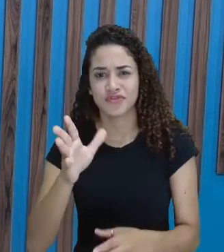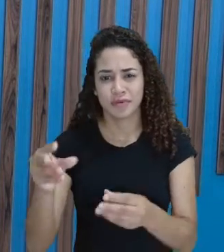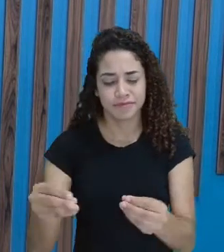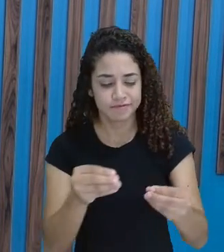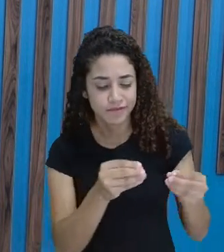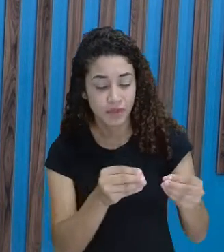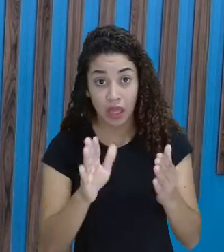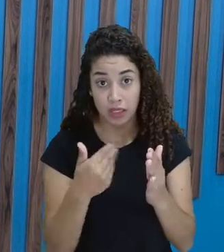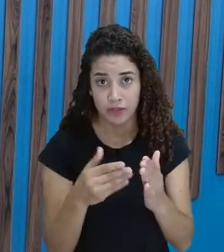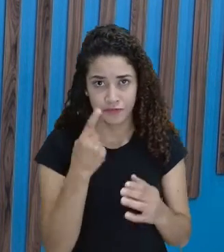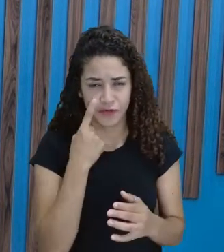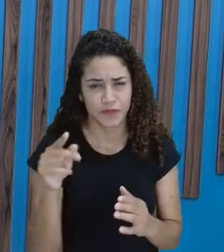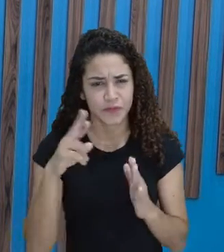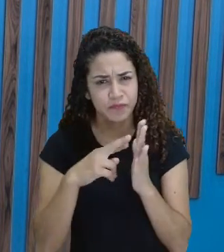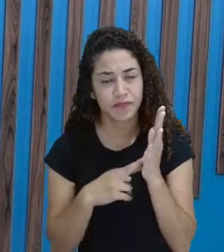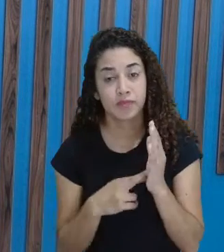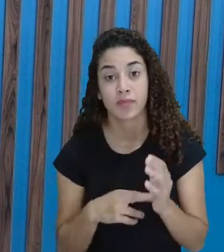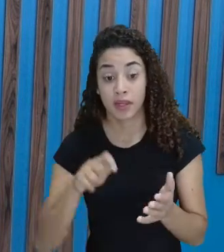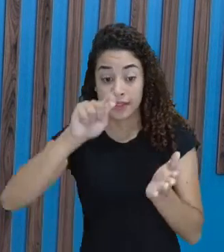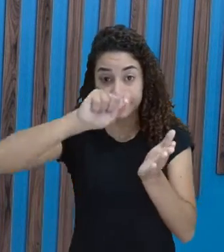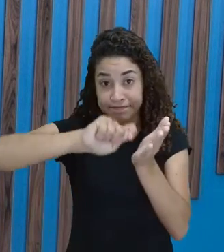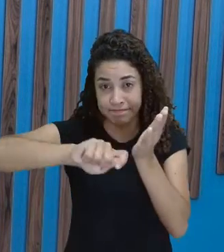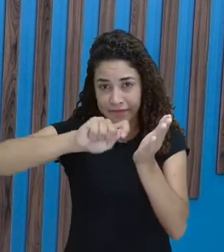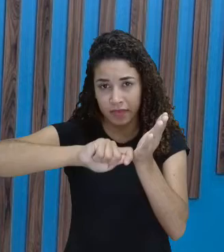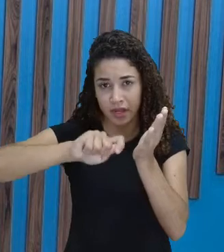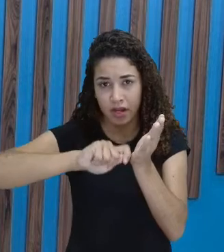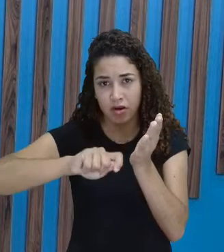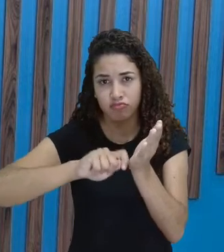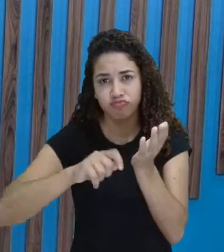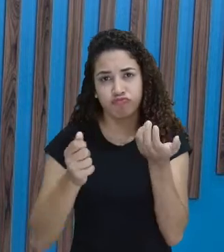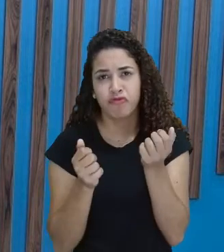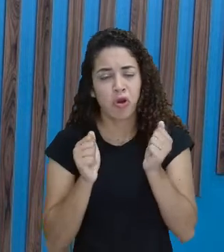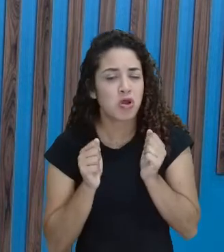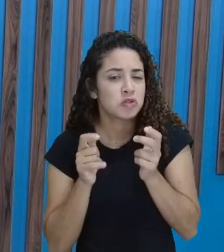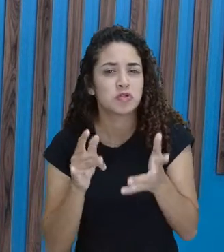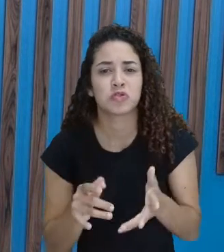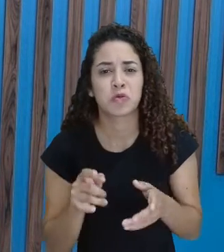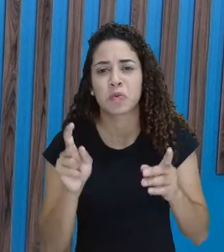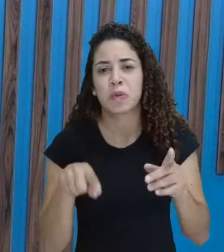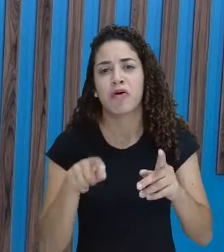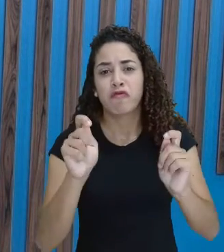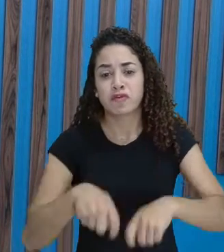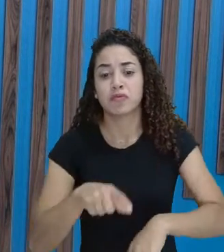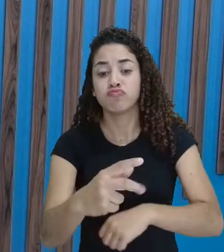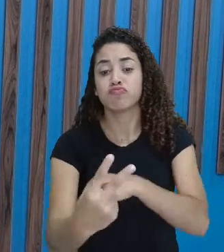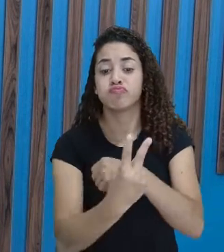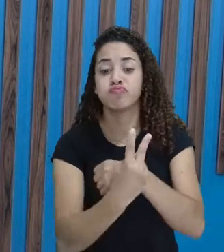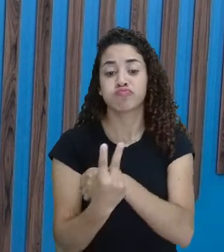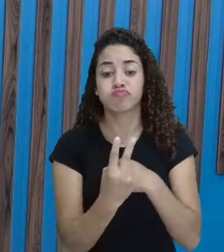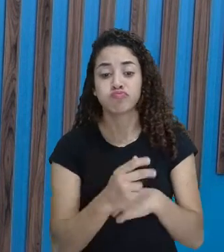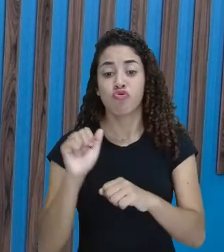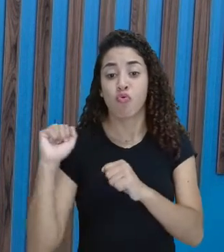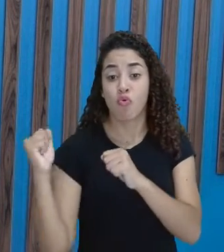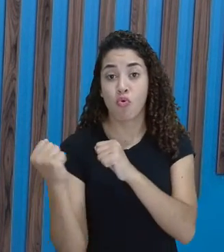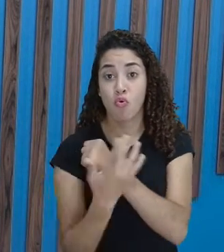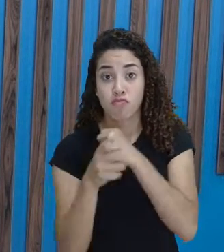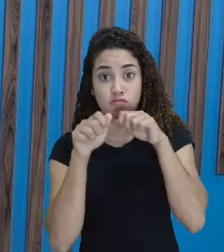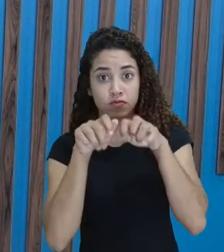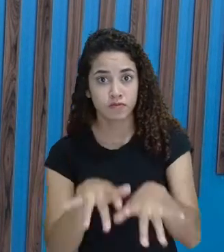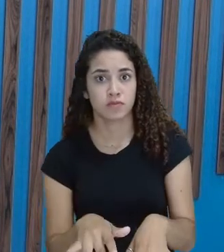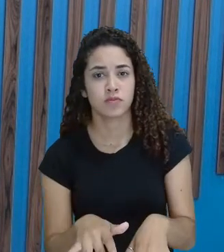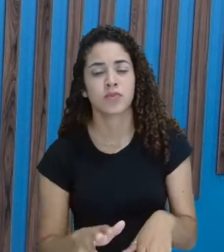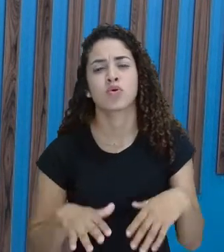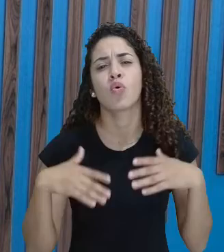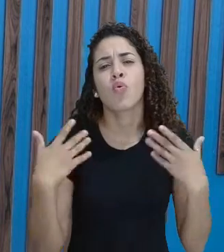Olha aí qual vai ser a regra. Escreva uma ação que você pode fazer para se proteger da Covid. Qual a regra que